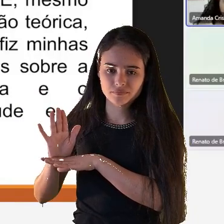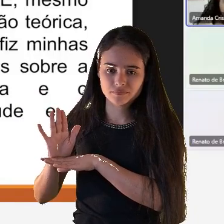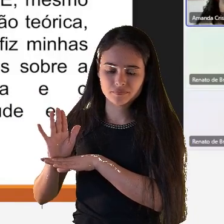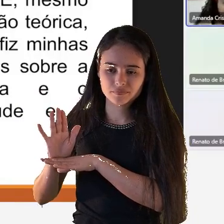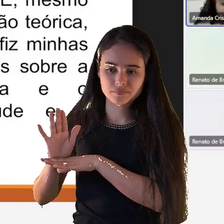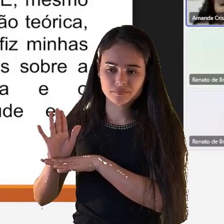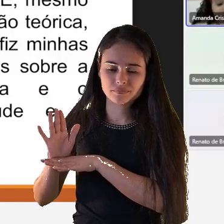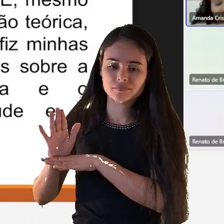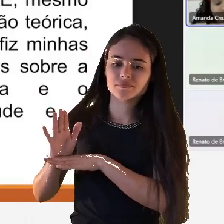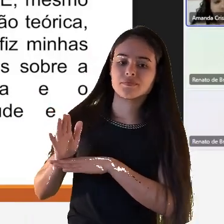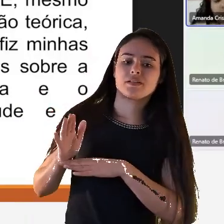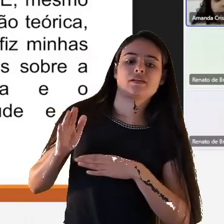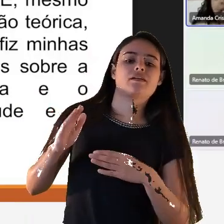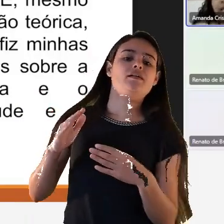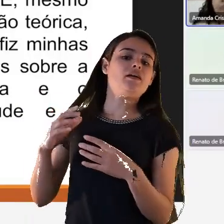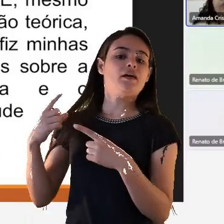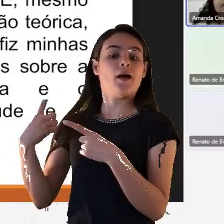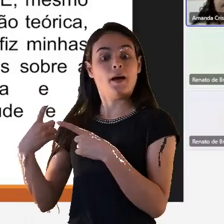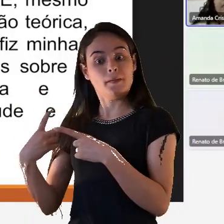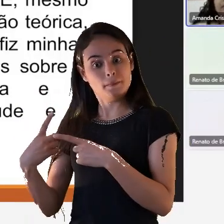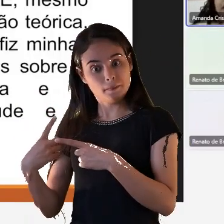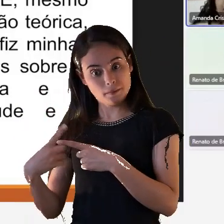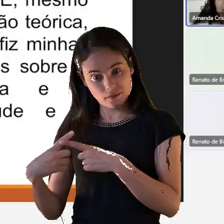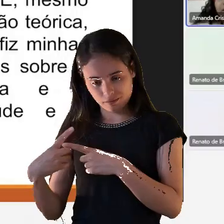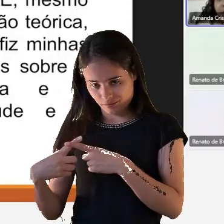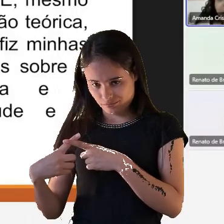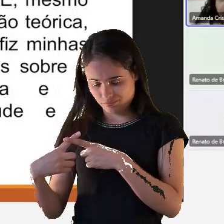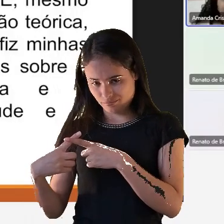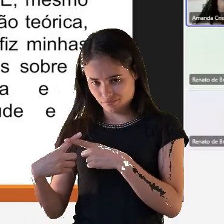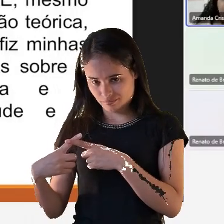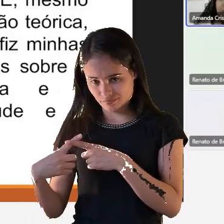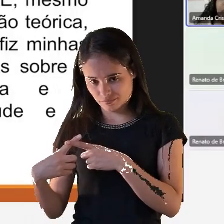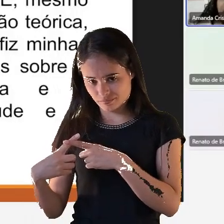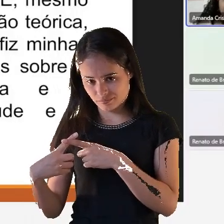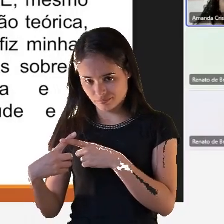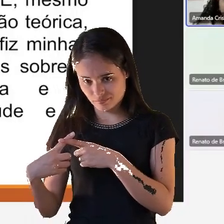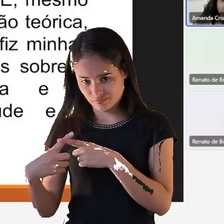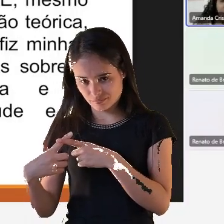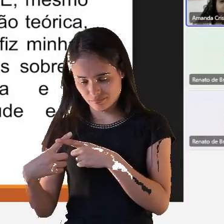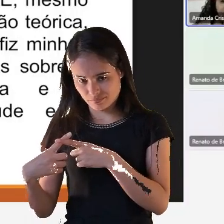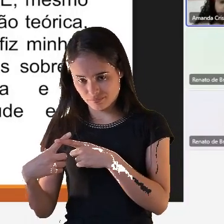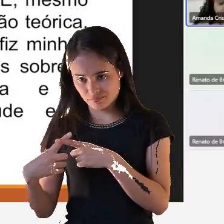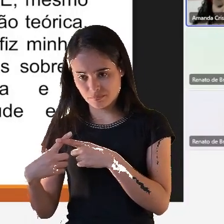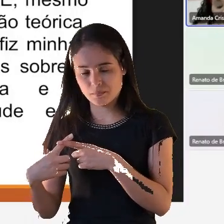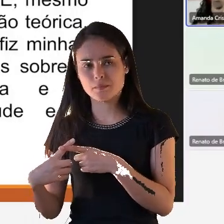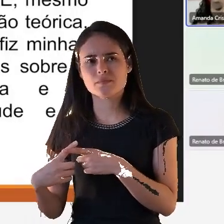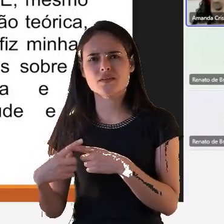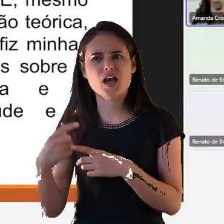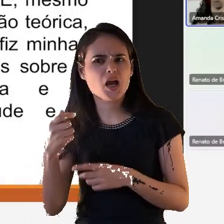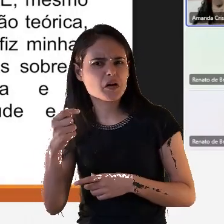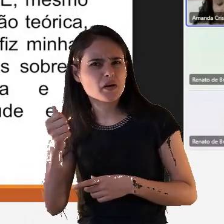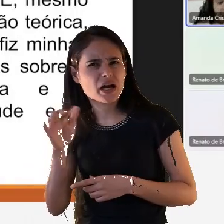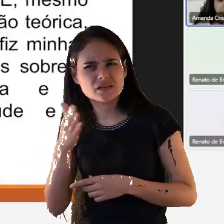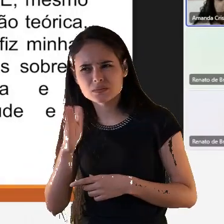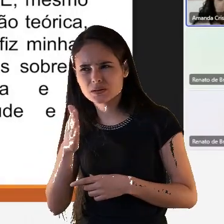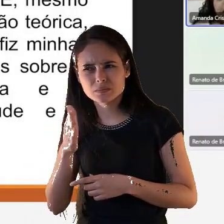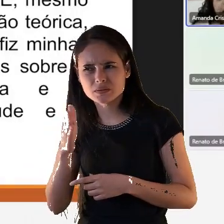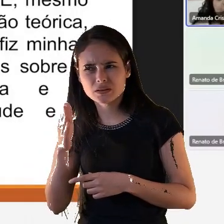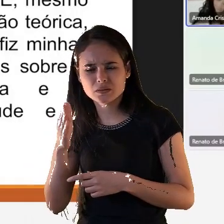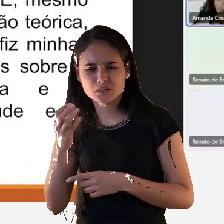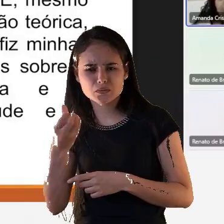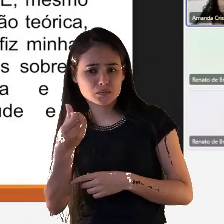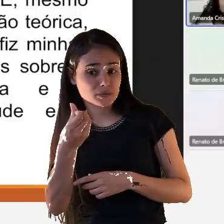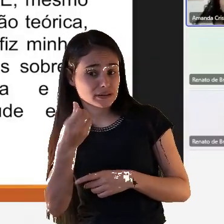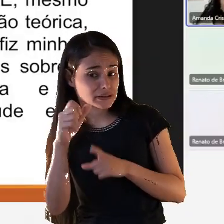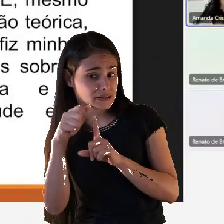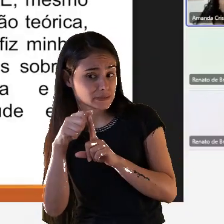servidores municipais na época, né, uma grande greve que durou assim quase uns 6 meses essa greve. E